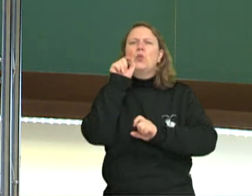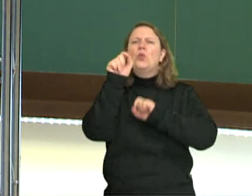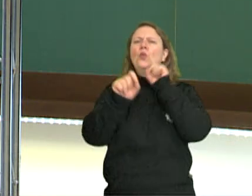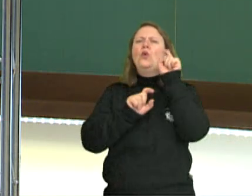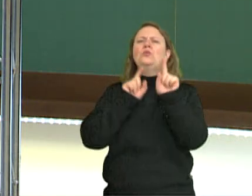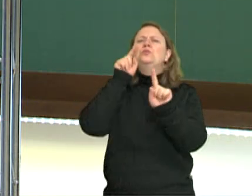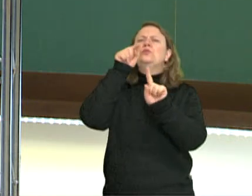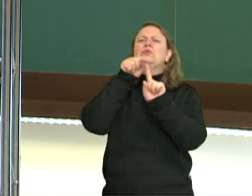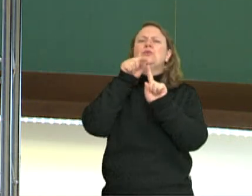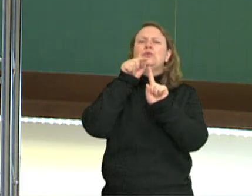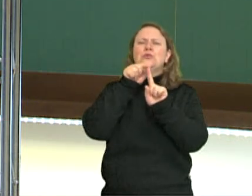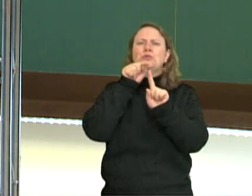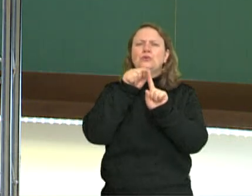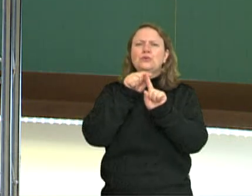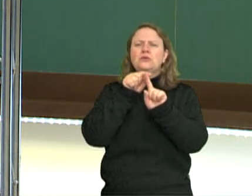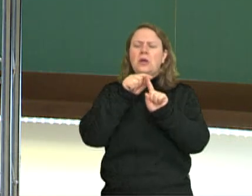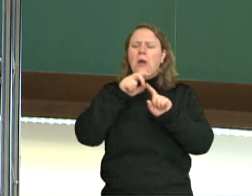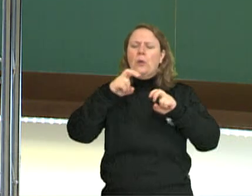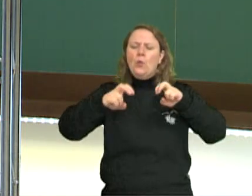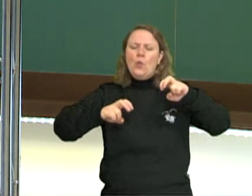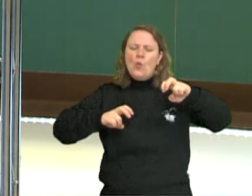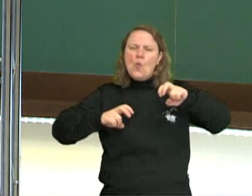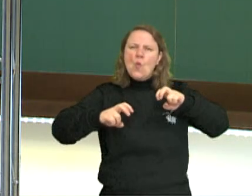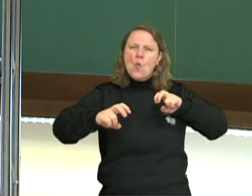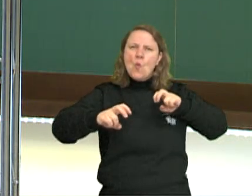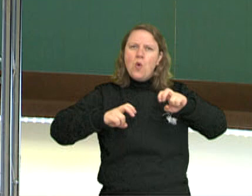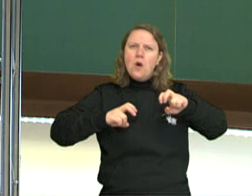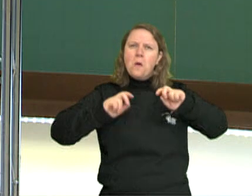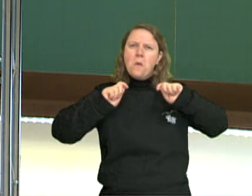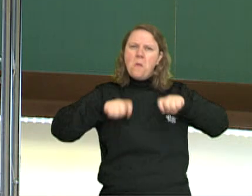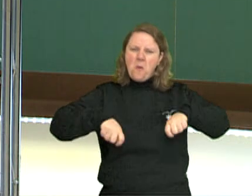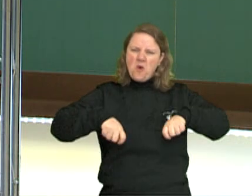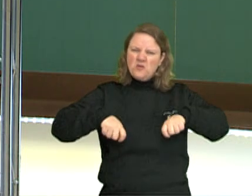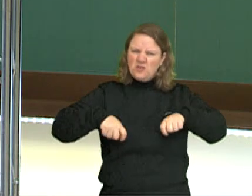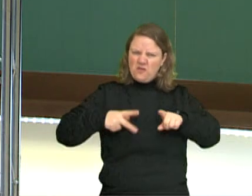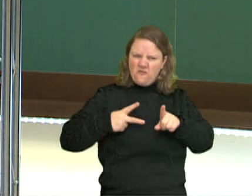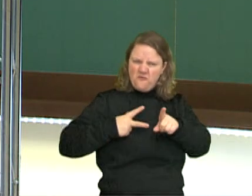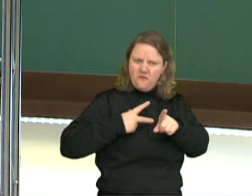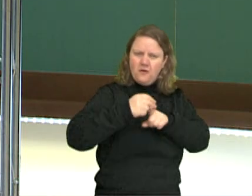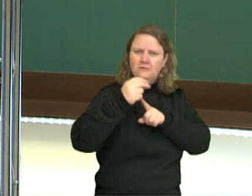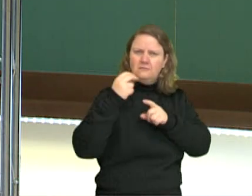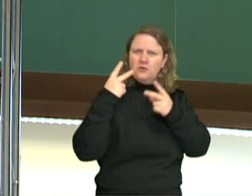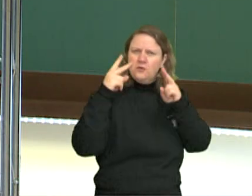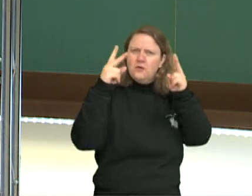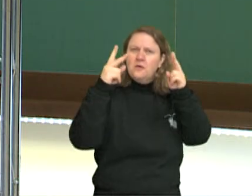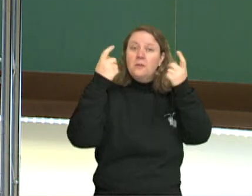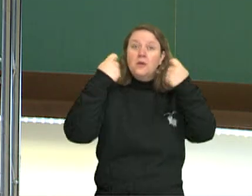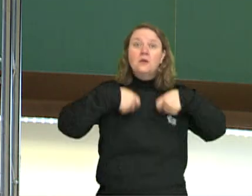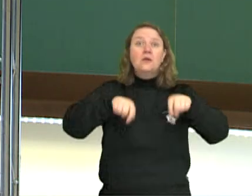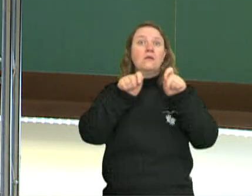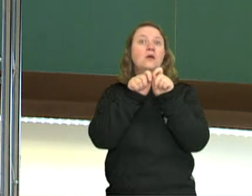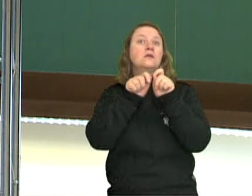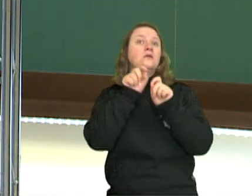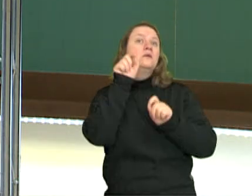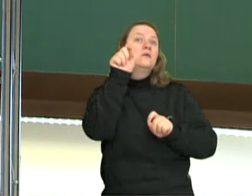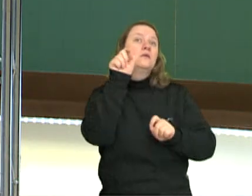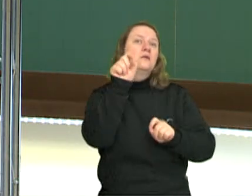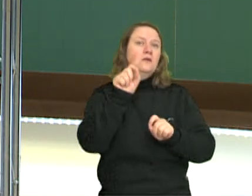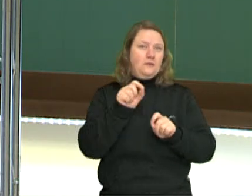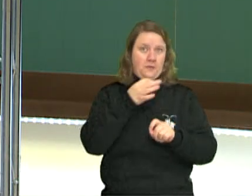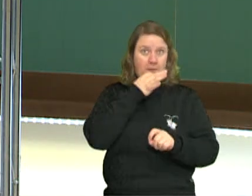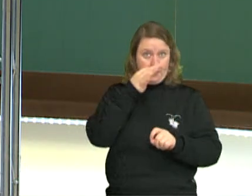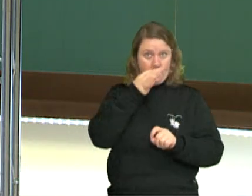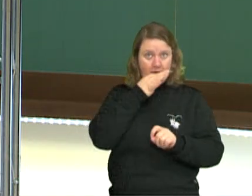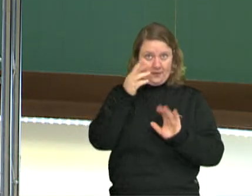lutador no wrestling, no contexto das Olimpíadas, seja considerado vencedor, o que ele precisa fazer? Então, vamos para a